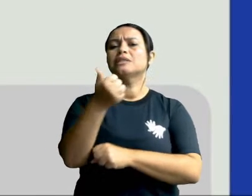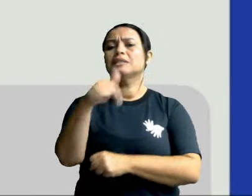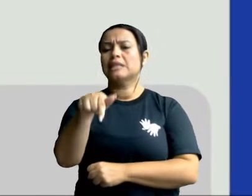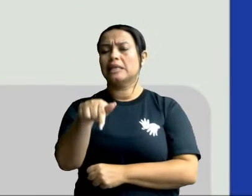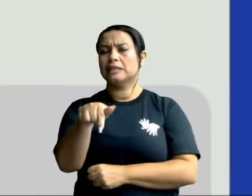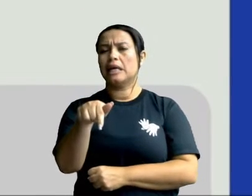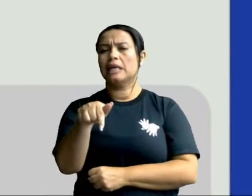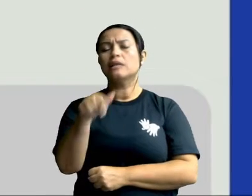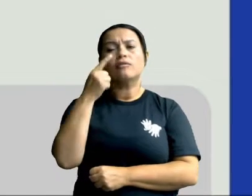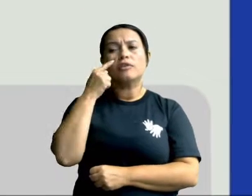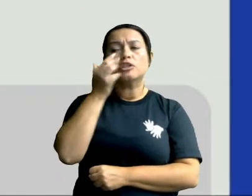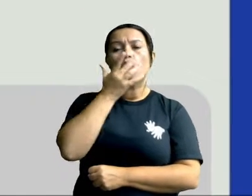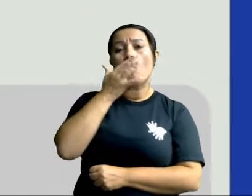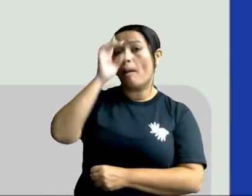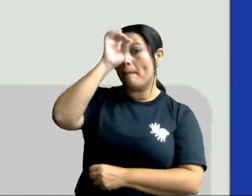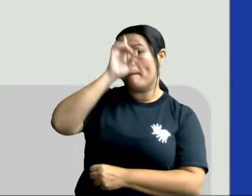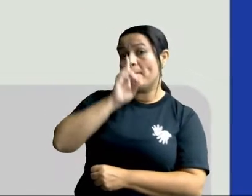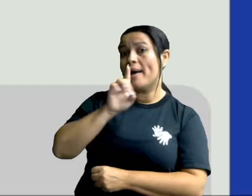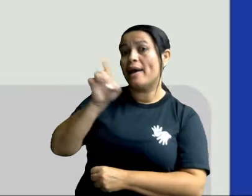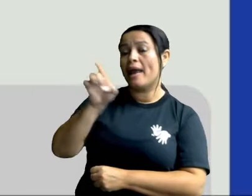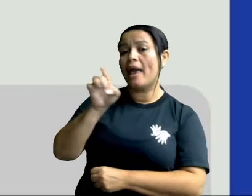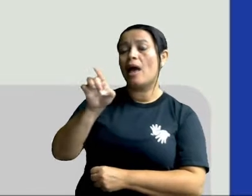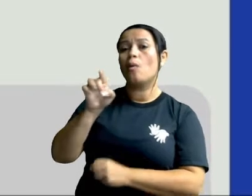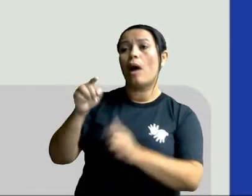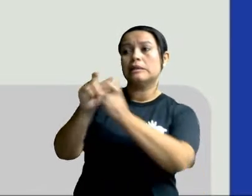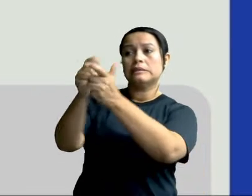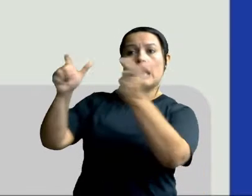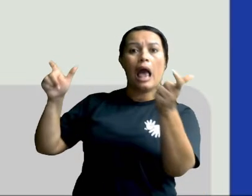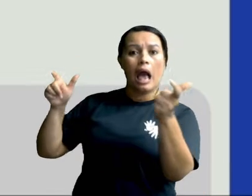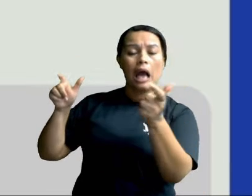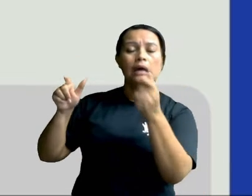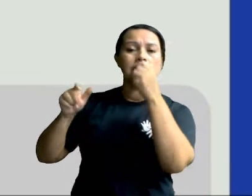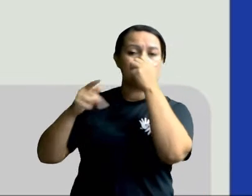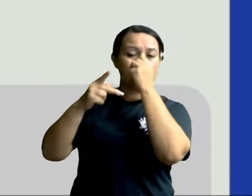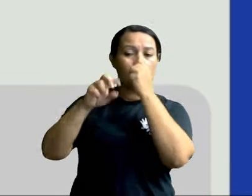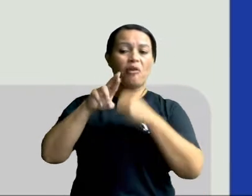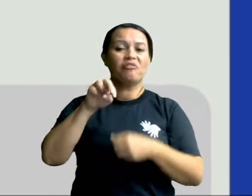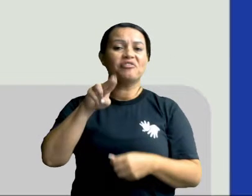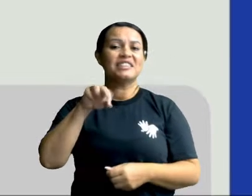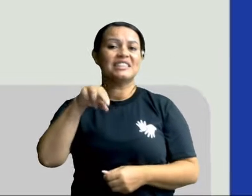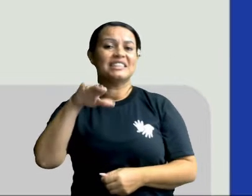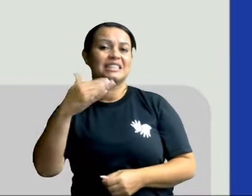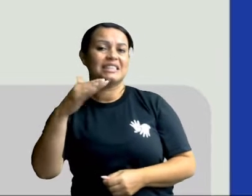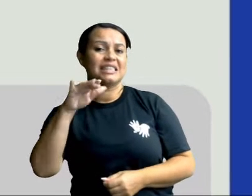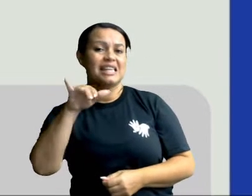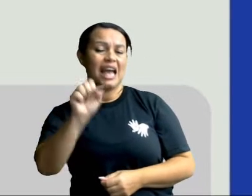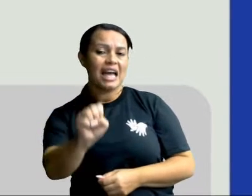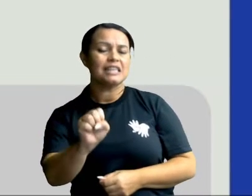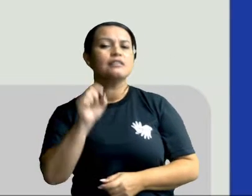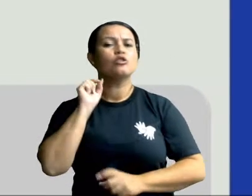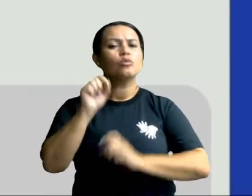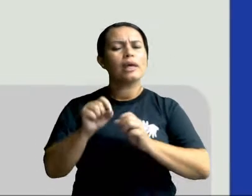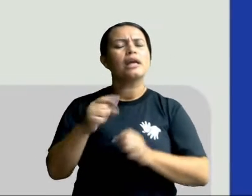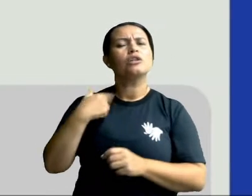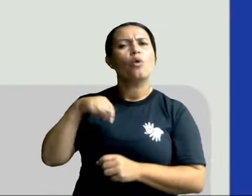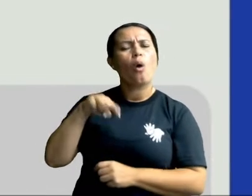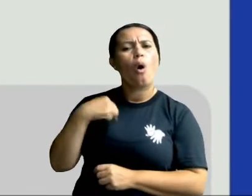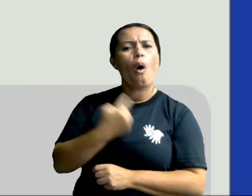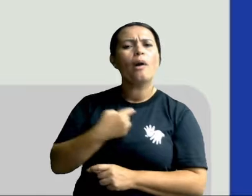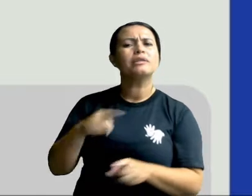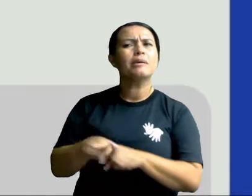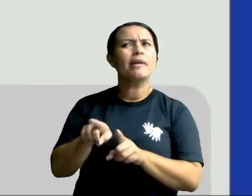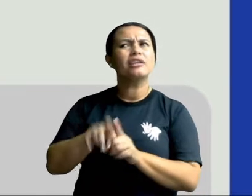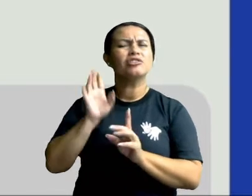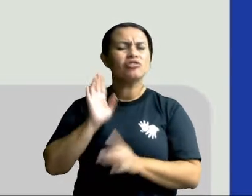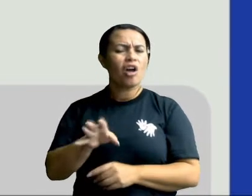províncias aí em amarelo. Algumas, né, a gente escuta até o nome, né, de quando